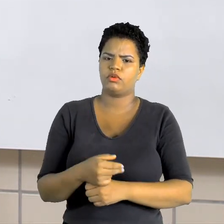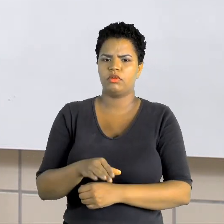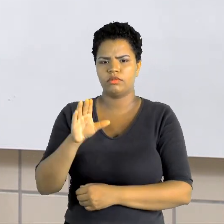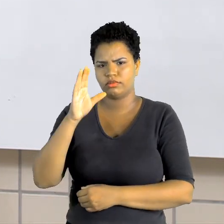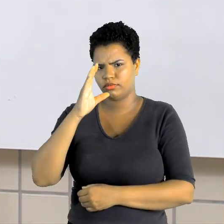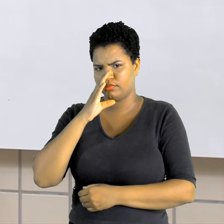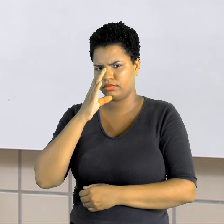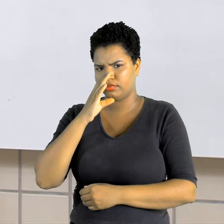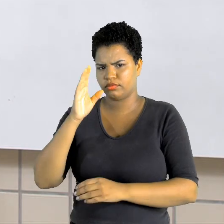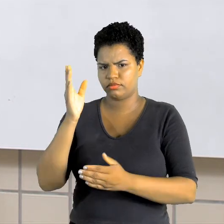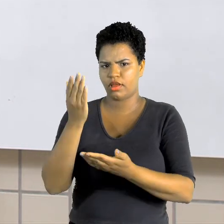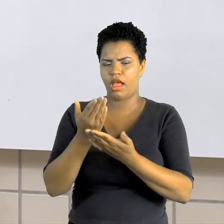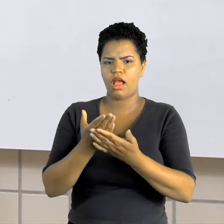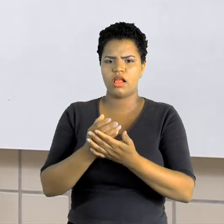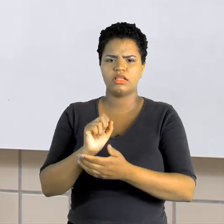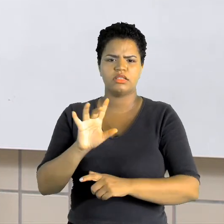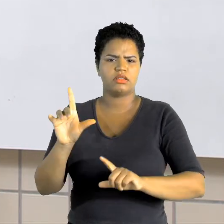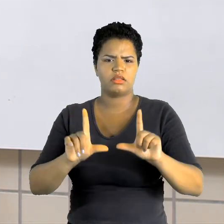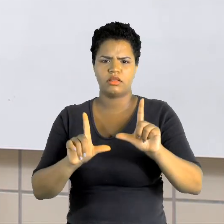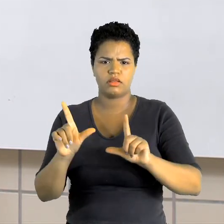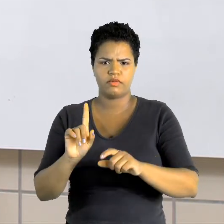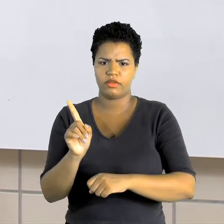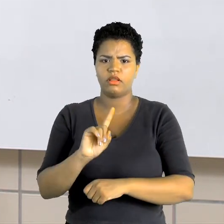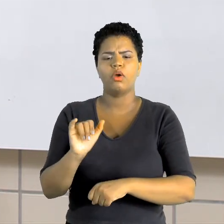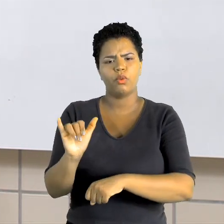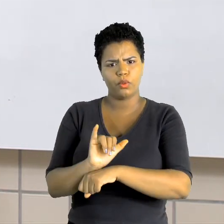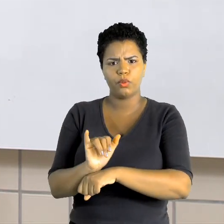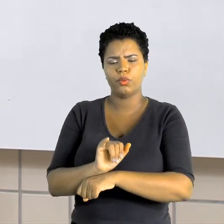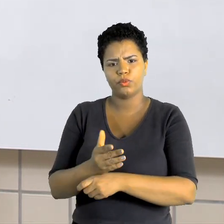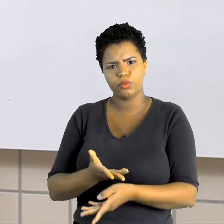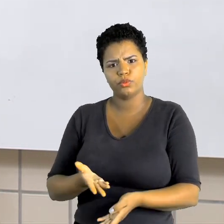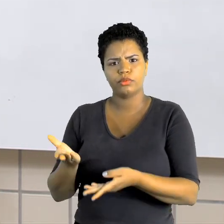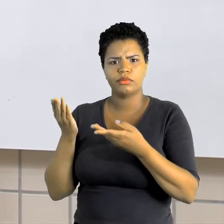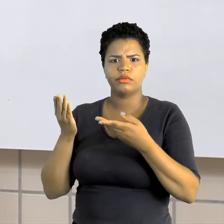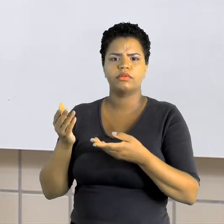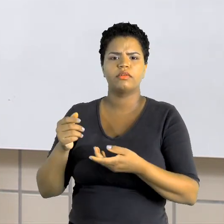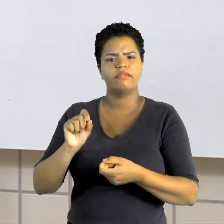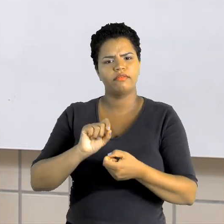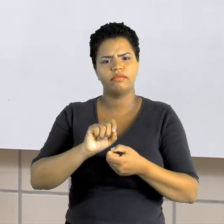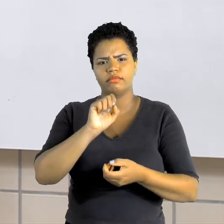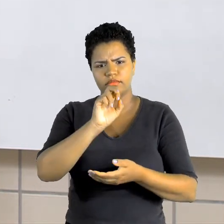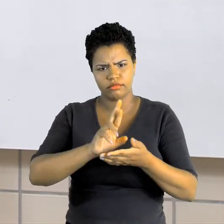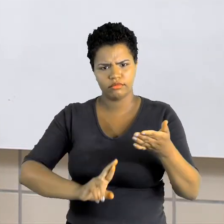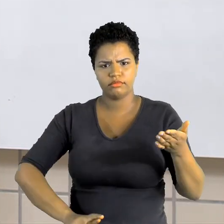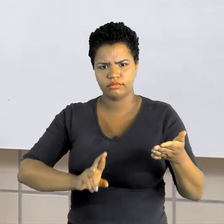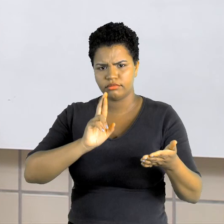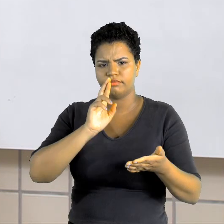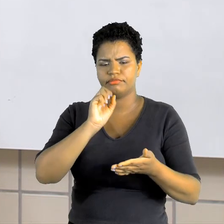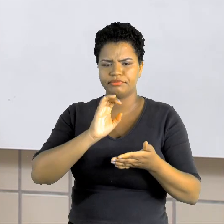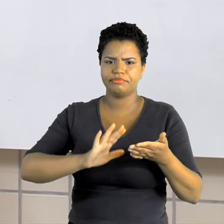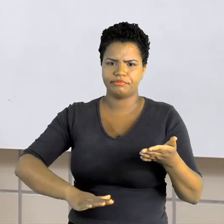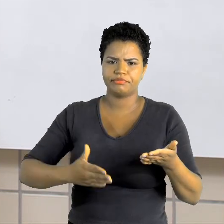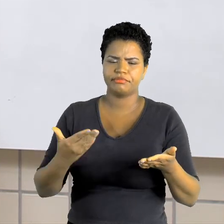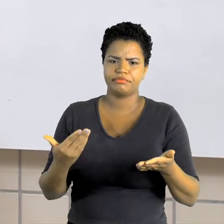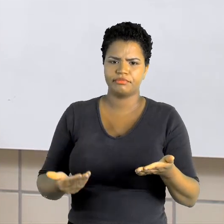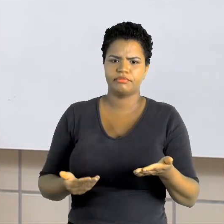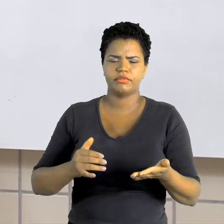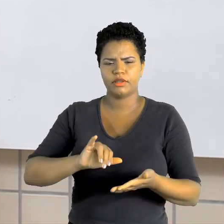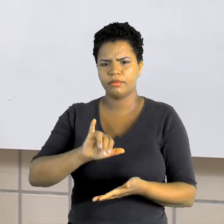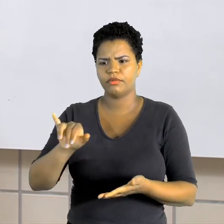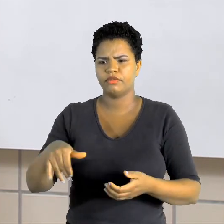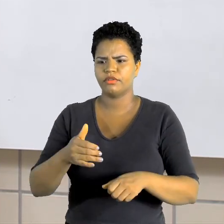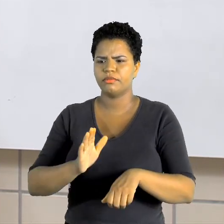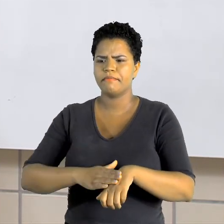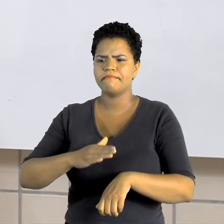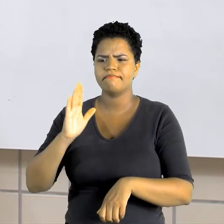se não der para assistir na TV, busque assistir no YouTube, faça os seus exercícios e aproveite o máximo possível do